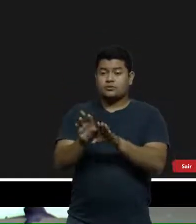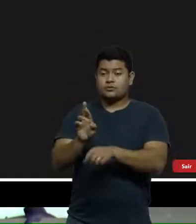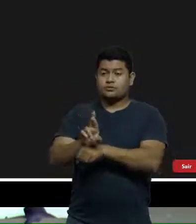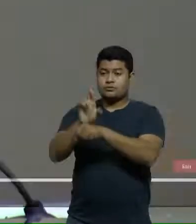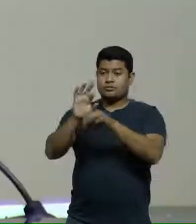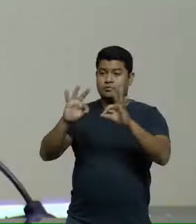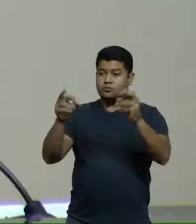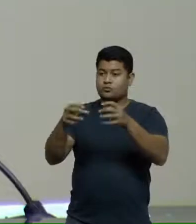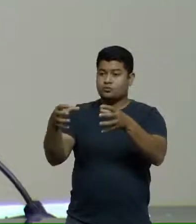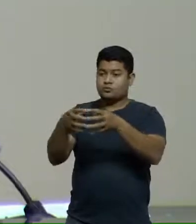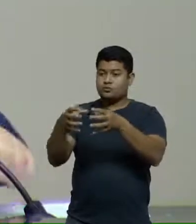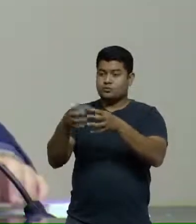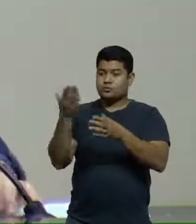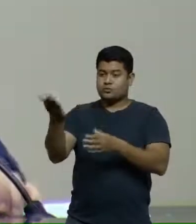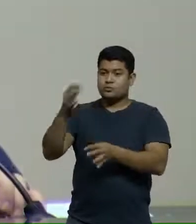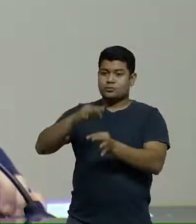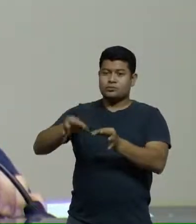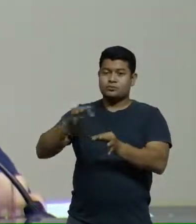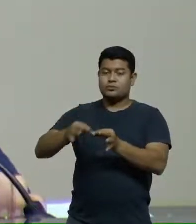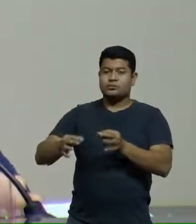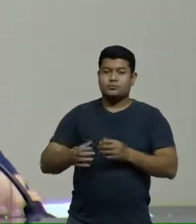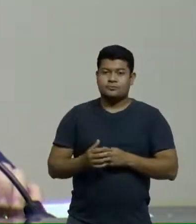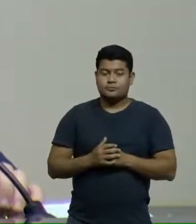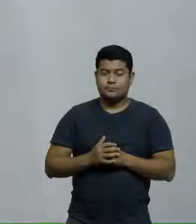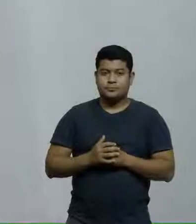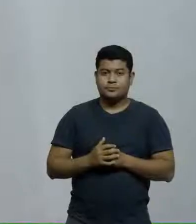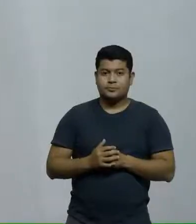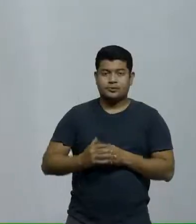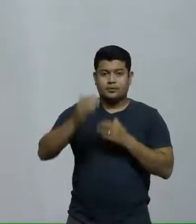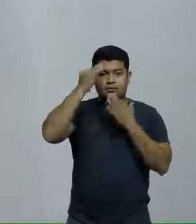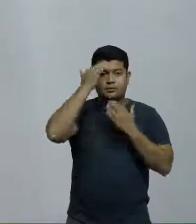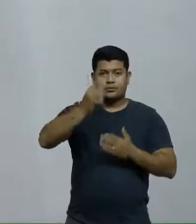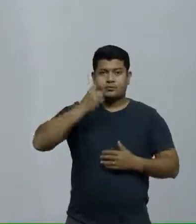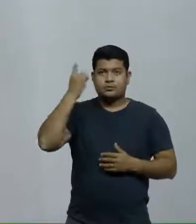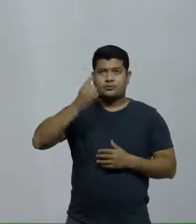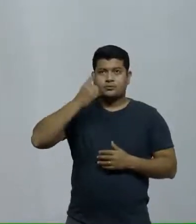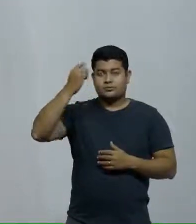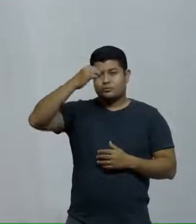desenvolvendo. Muito obrigado, deputado Mocelin.